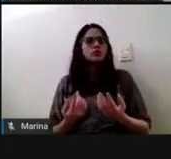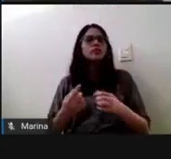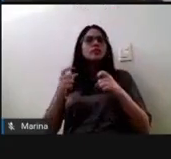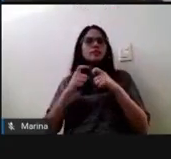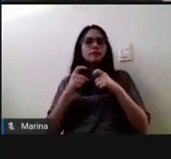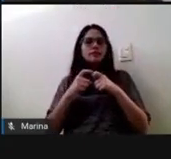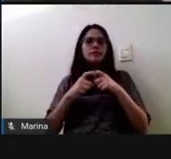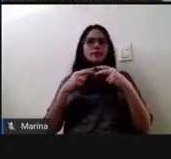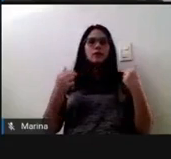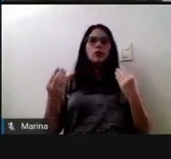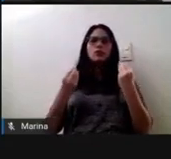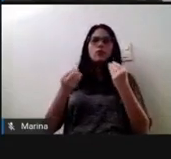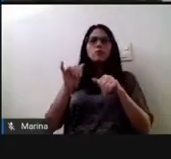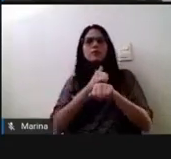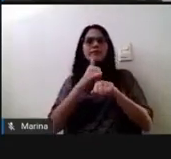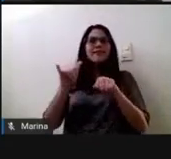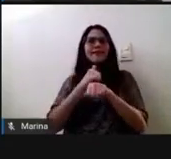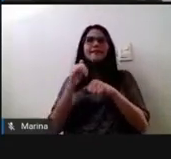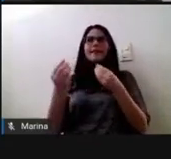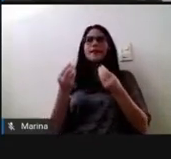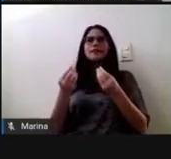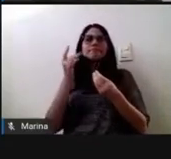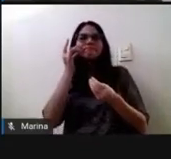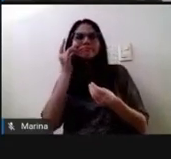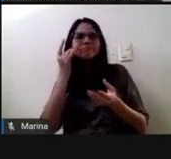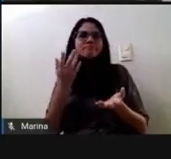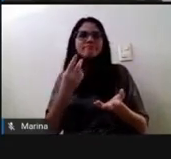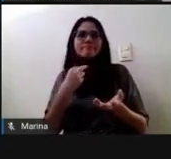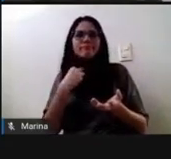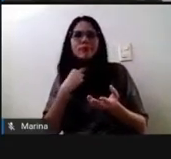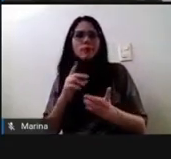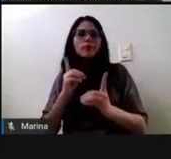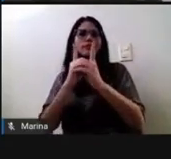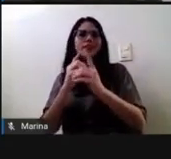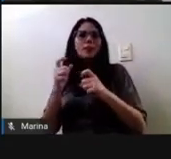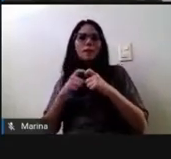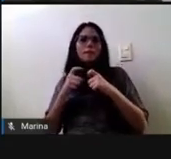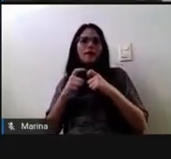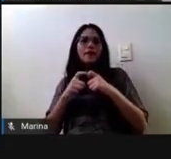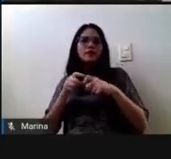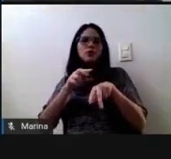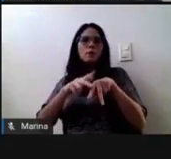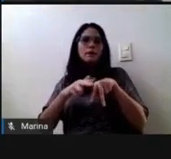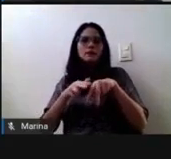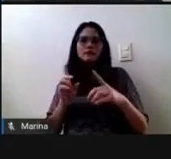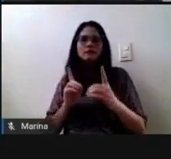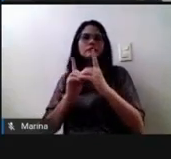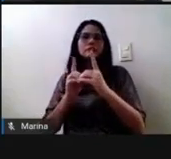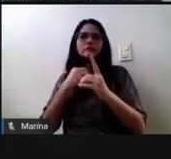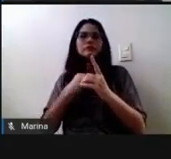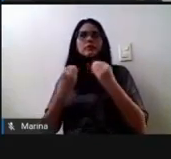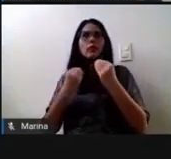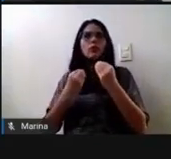com contato com o paciente, que representam um avanço que a gente já iria passar mesmo dentro dessa revolução tecnológica, mas que a pandemia acelerou,